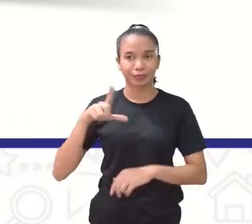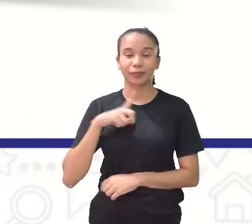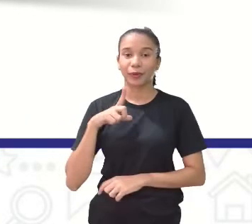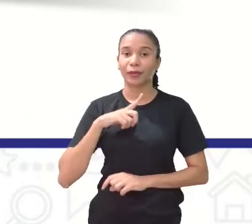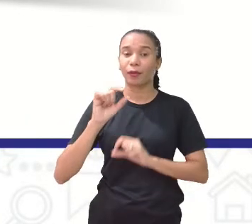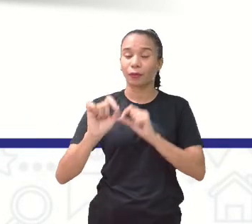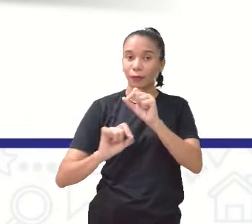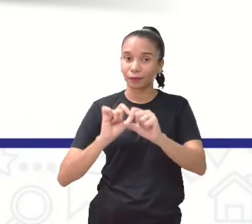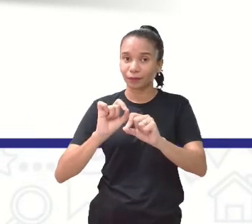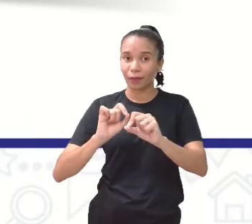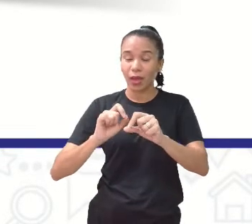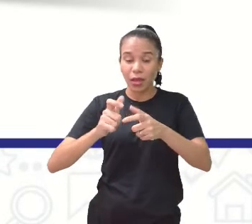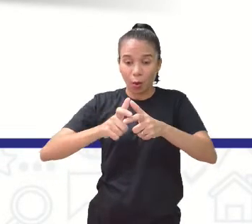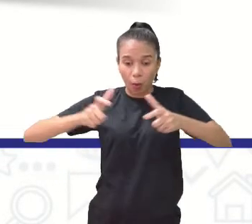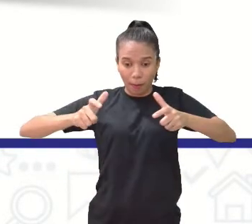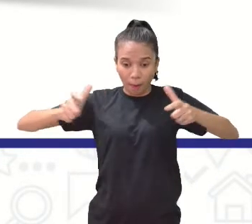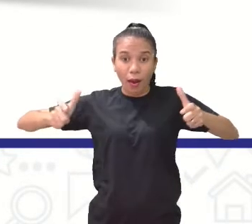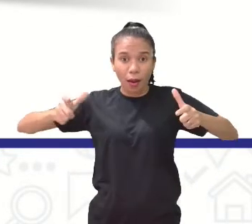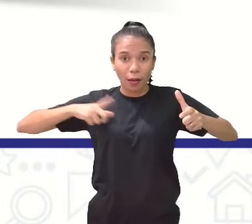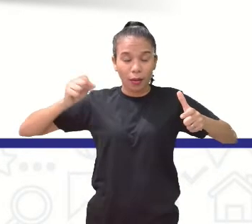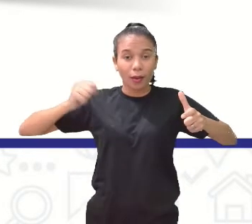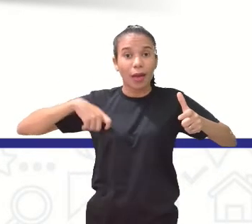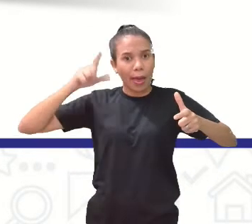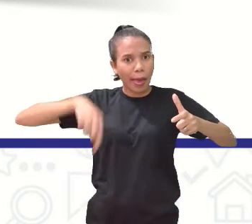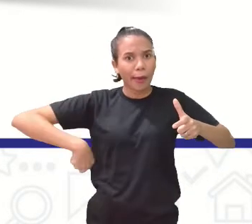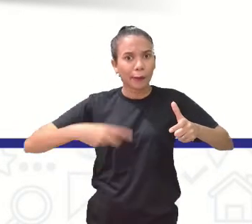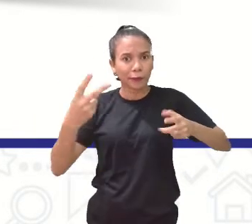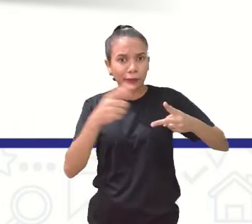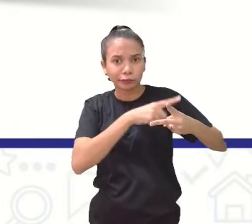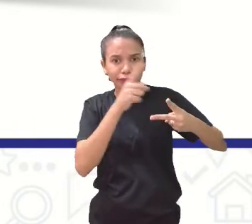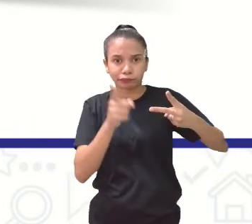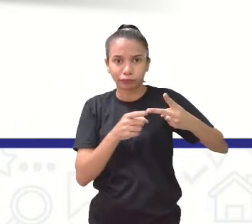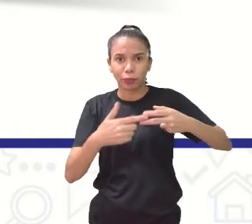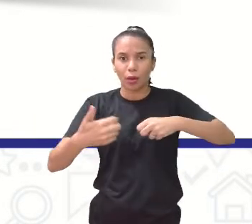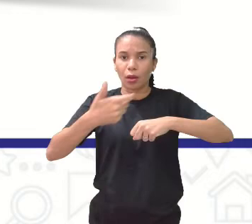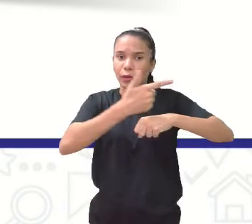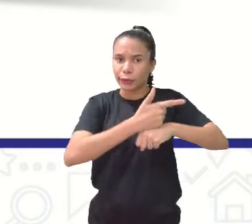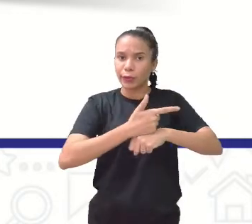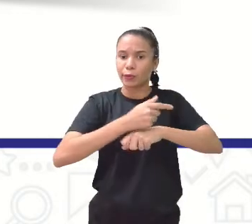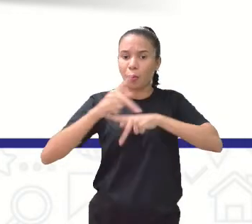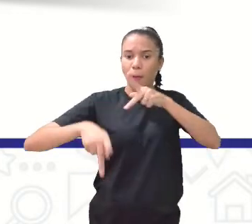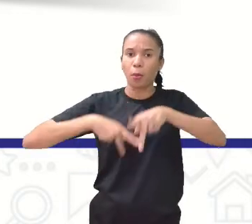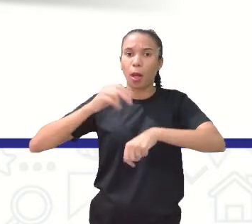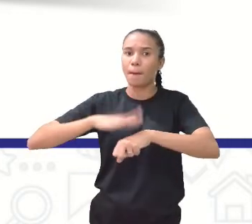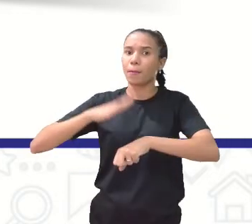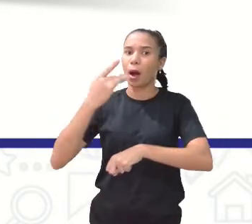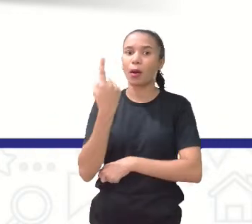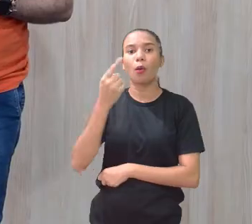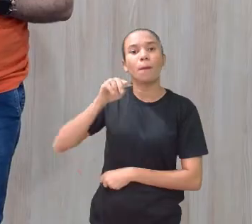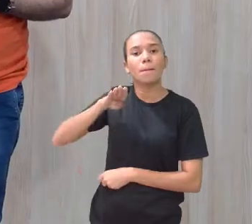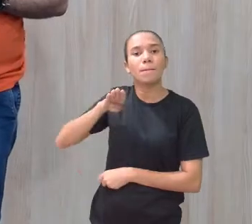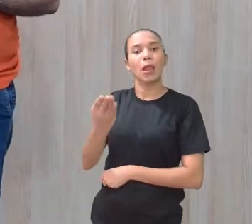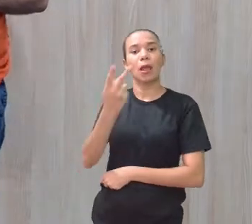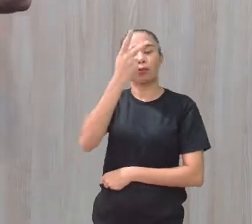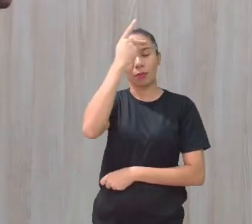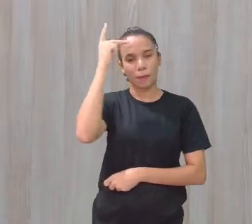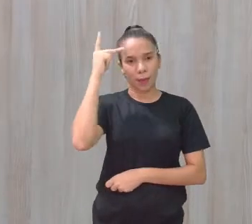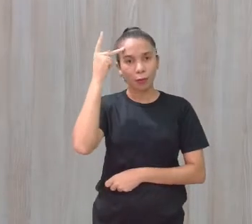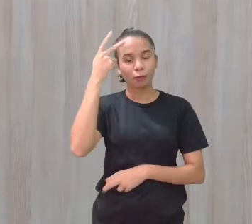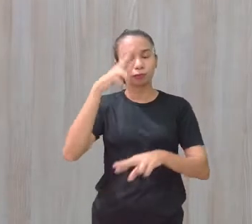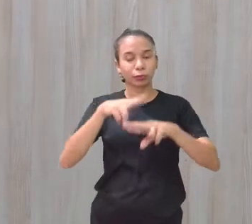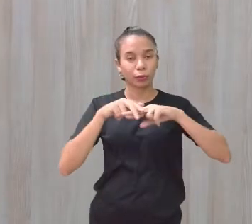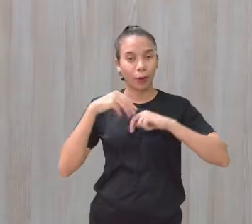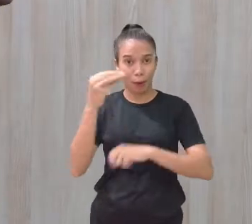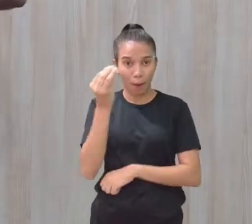tem? É o segundo continente mais populoso da Terra, com cerca de 1 bilhão de pessoas. Então